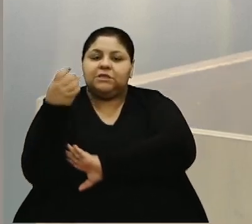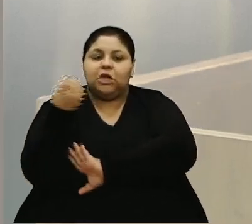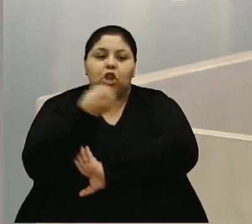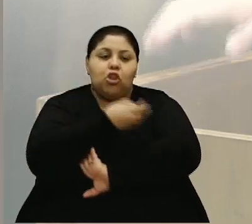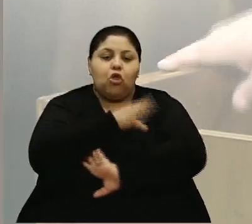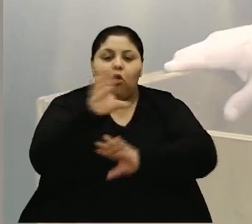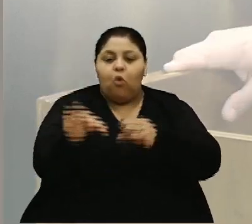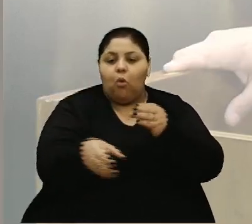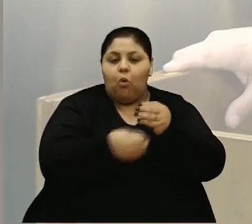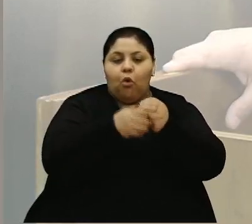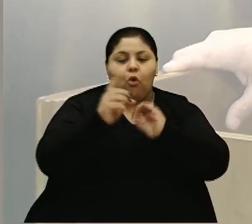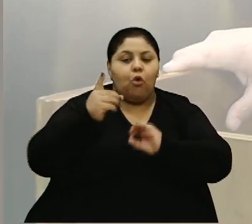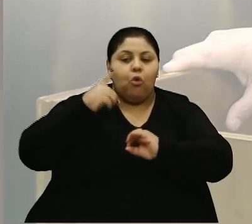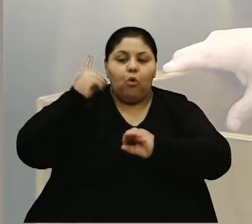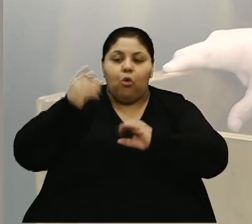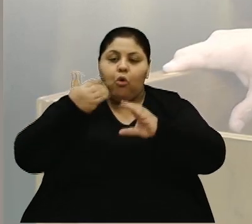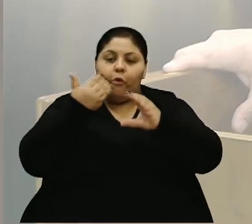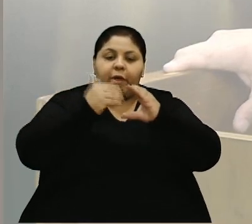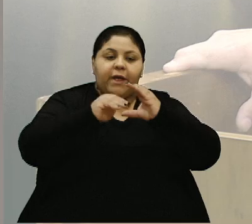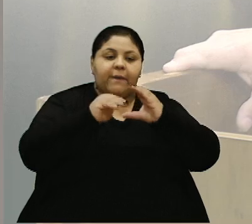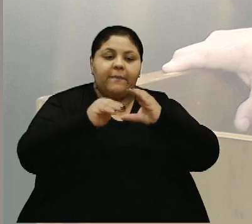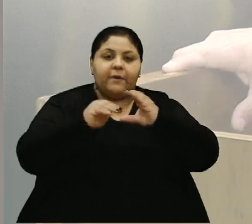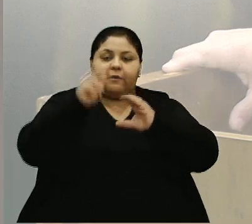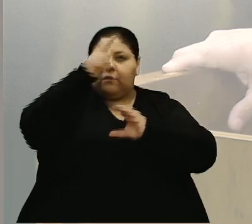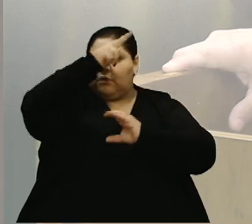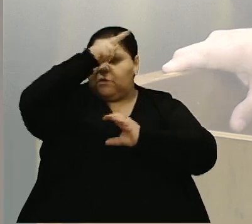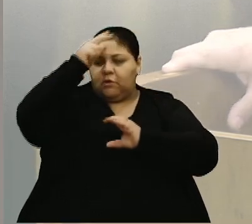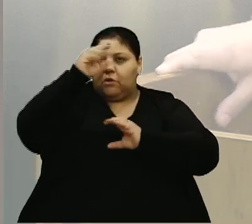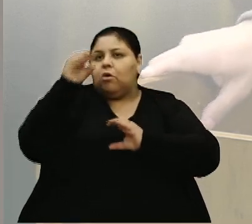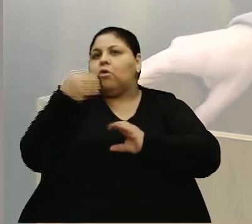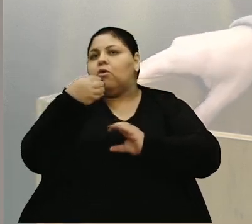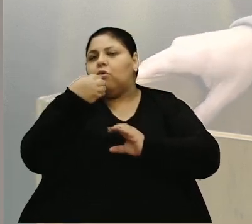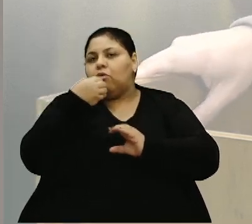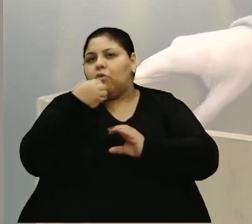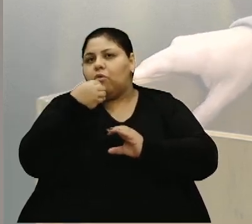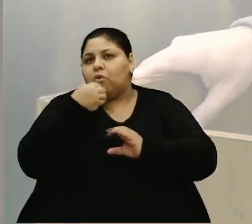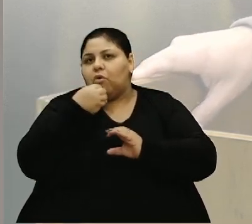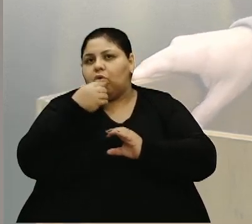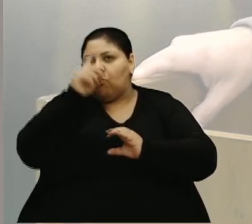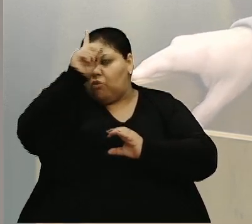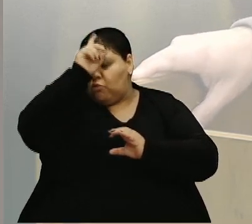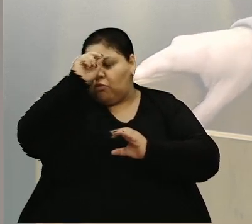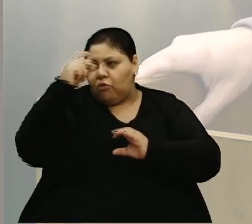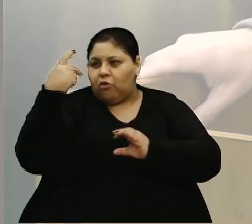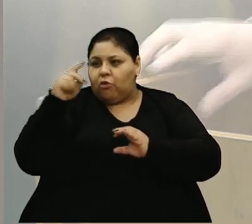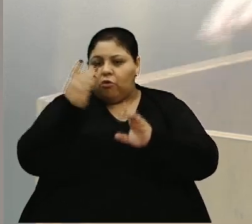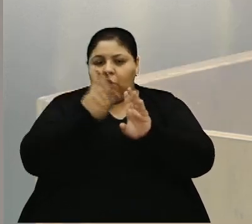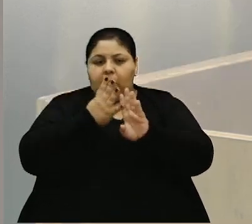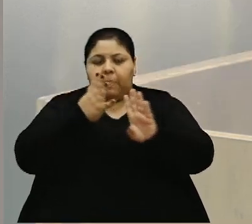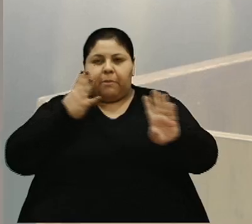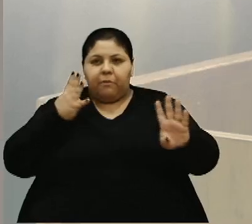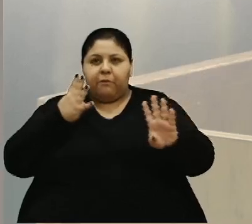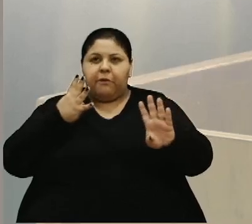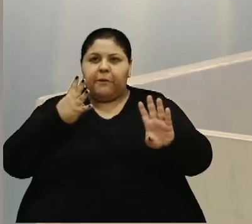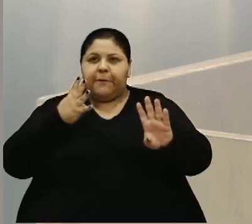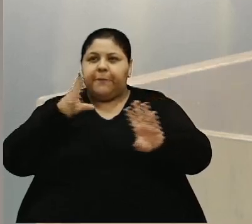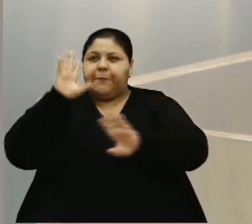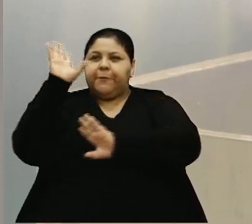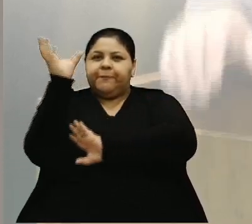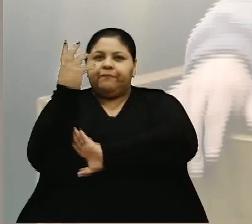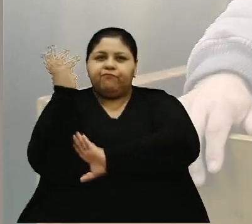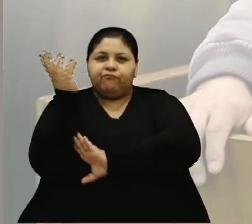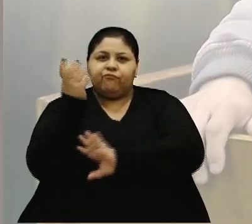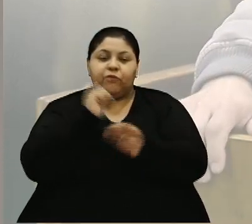emendas que os deputados encaminham para os municípios. Claro, você vai na frente do Hospital Pompeia, é fila de ambulância de